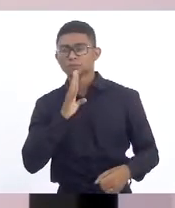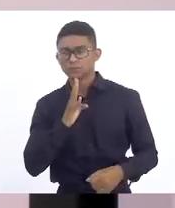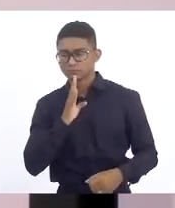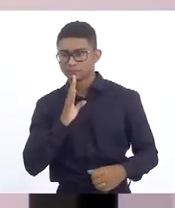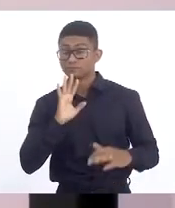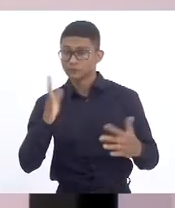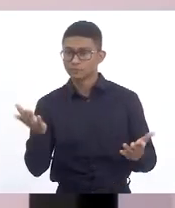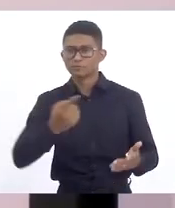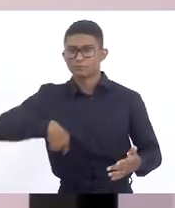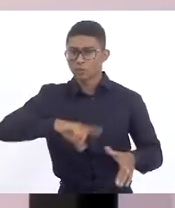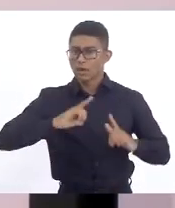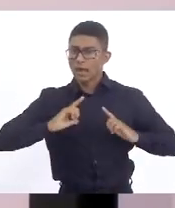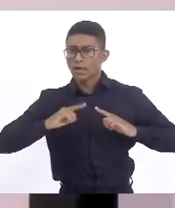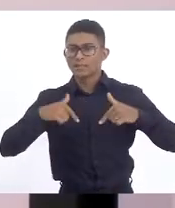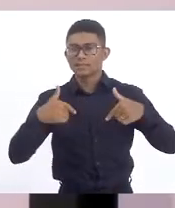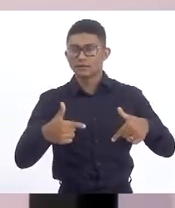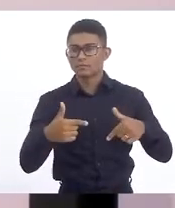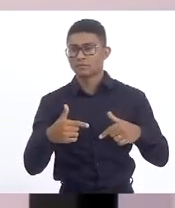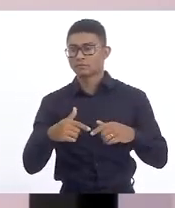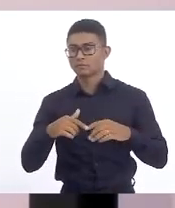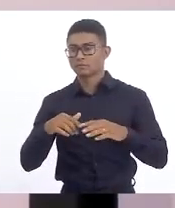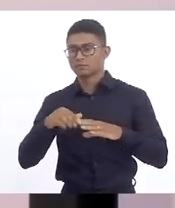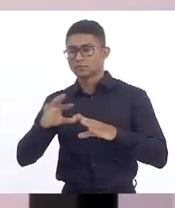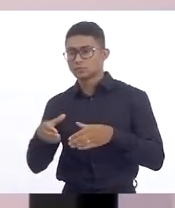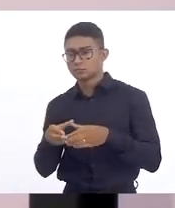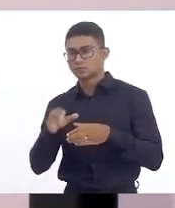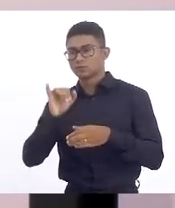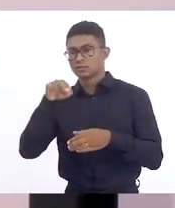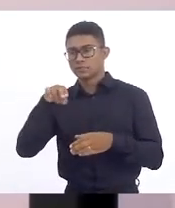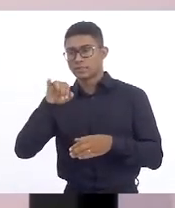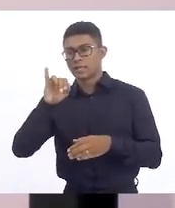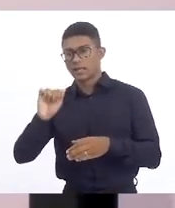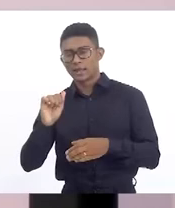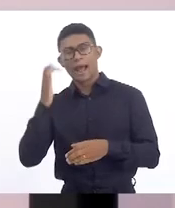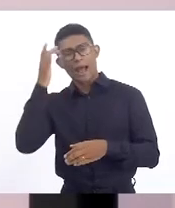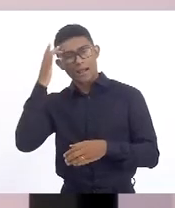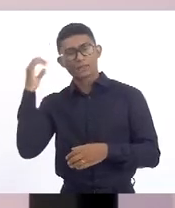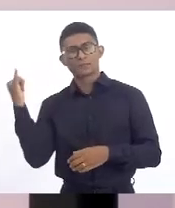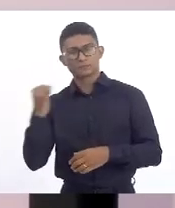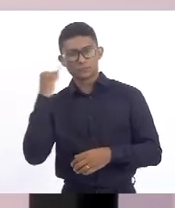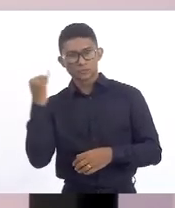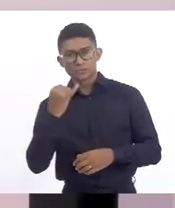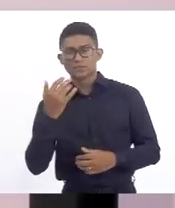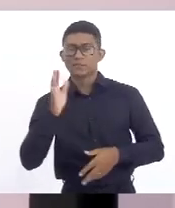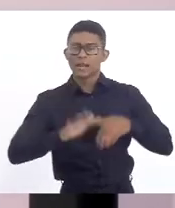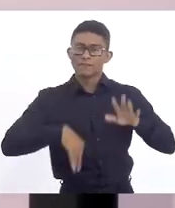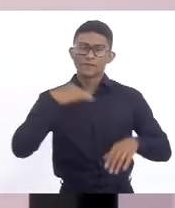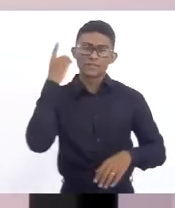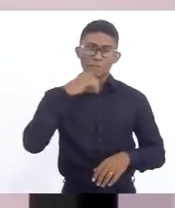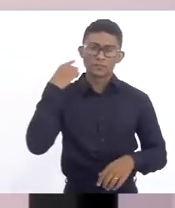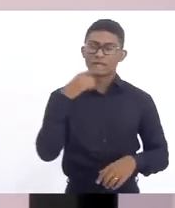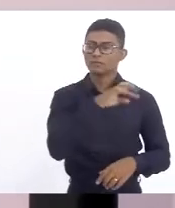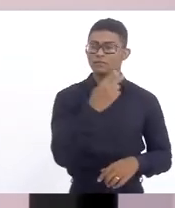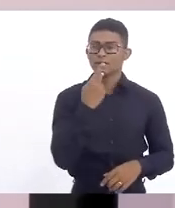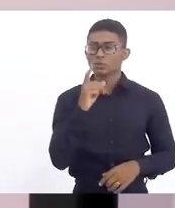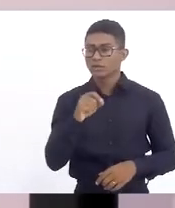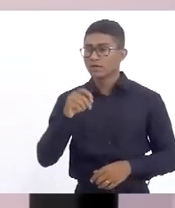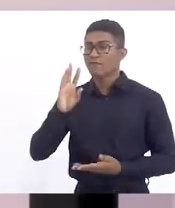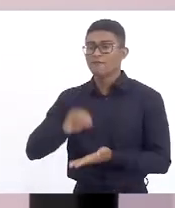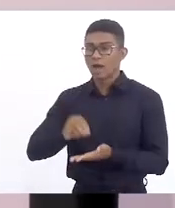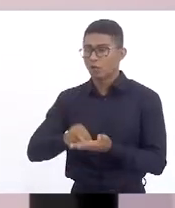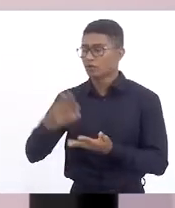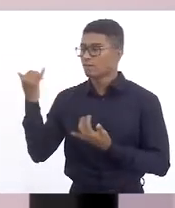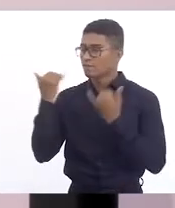foram feitas pelo INEA, que eu acho importante, como os deputados muitas vezes colocam, que às vezes falta informação e conhecimento do